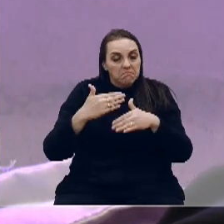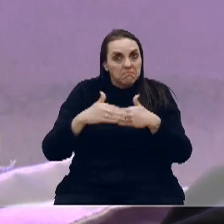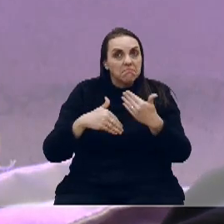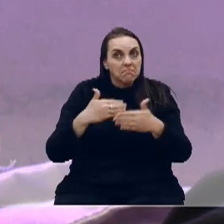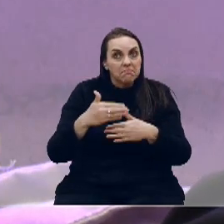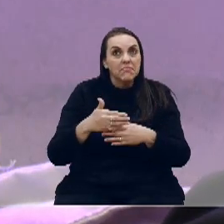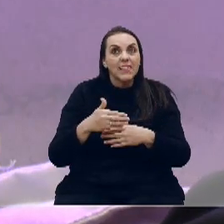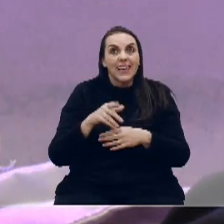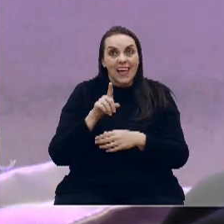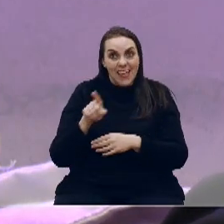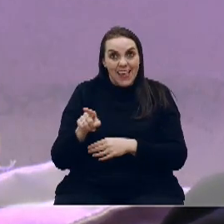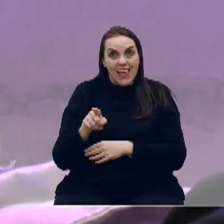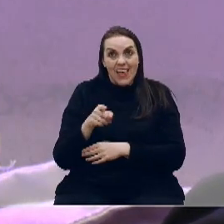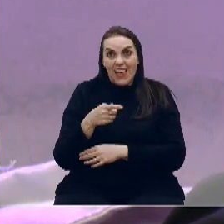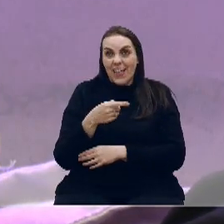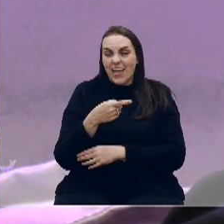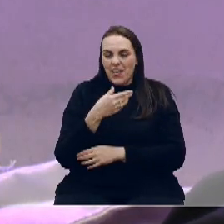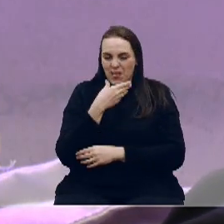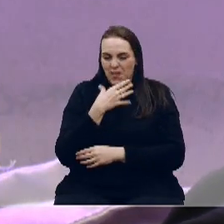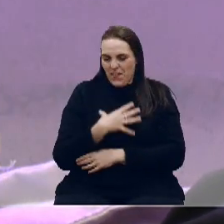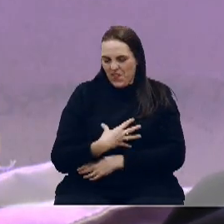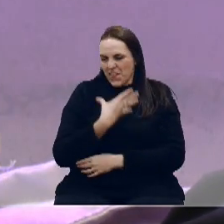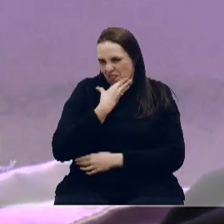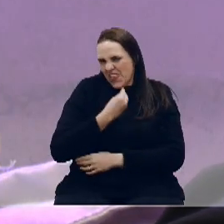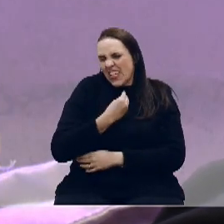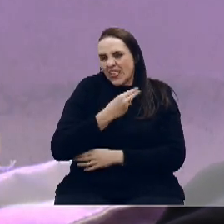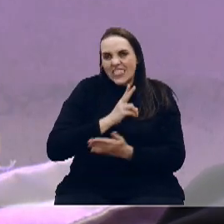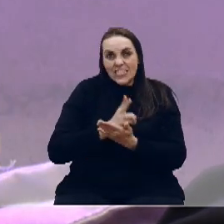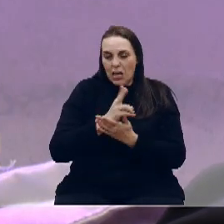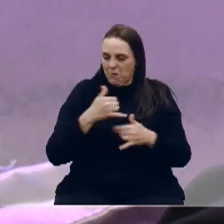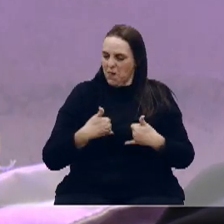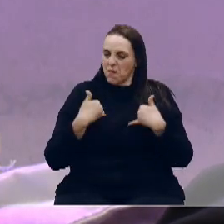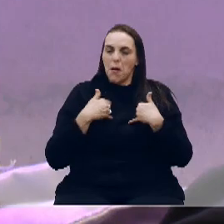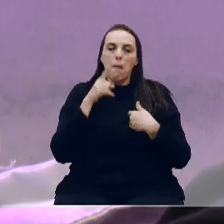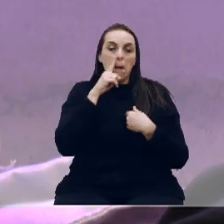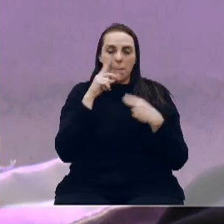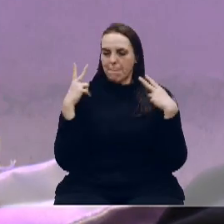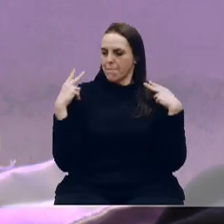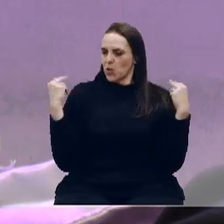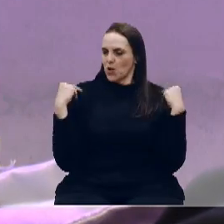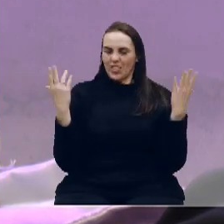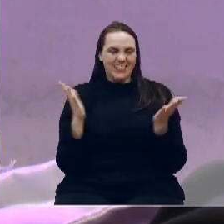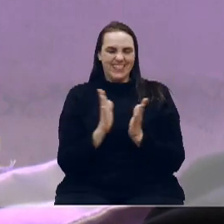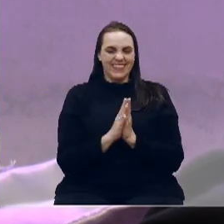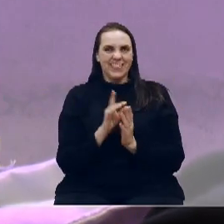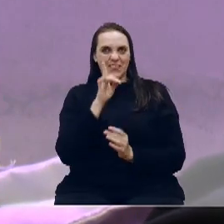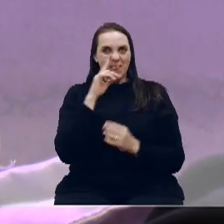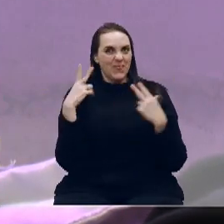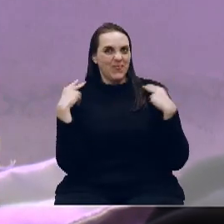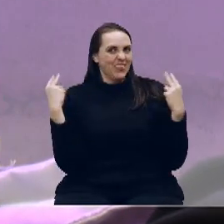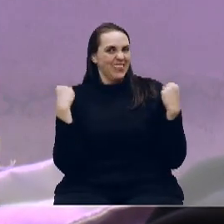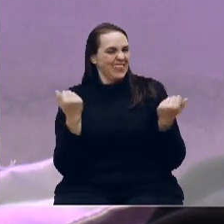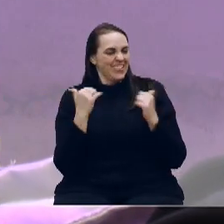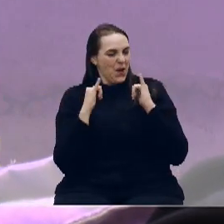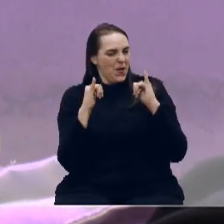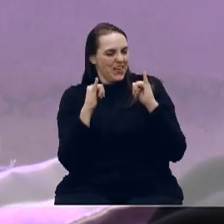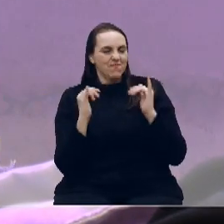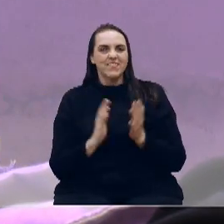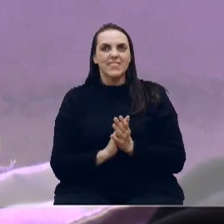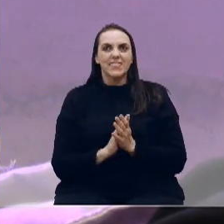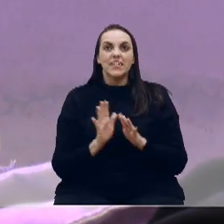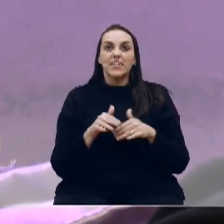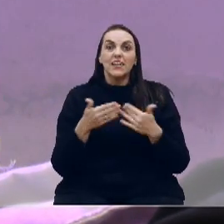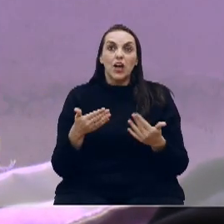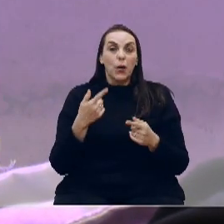sempre se admirou, sabe? Ele dizia, minha mãe é motorista, ela trabalha nos ombros, ele dizia, né? Então, assim, o